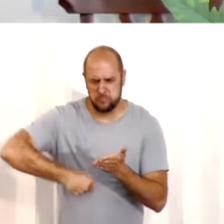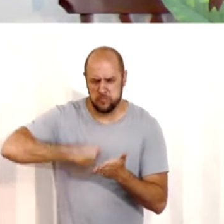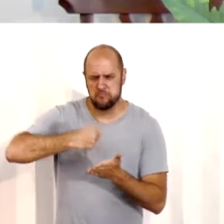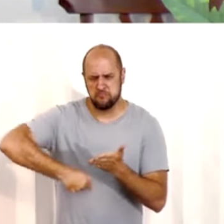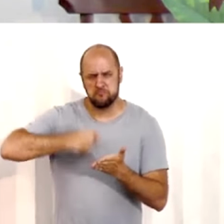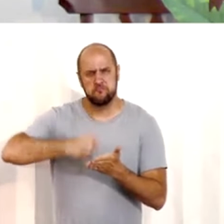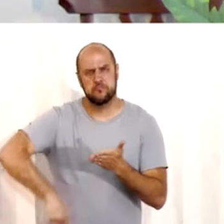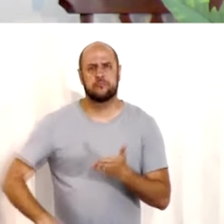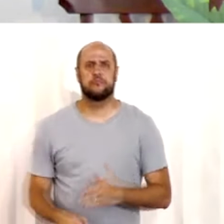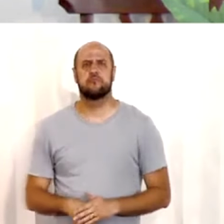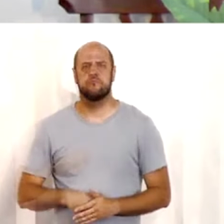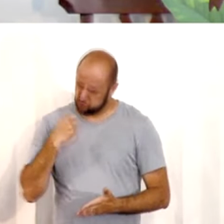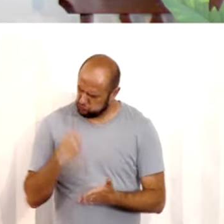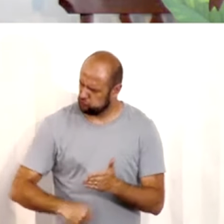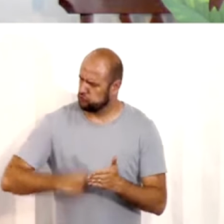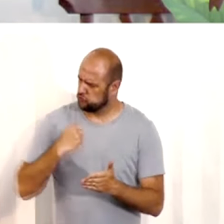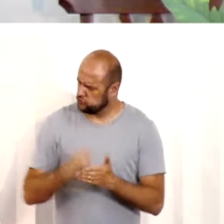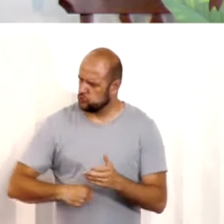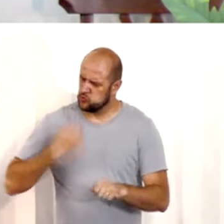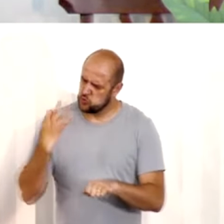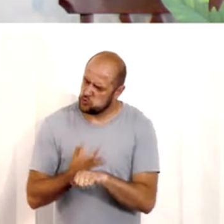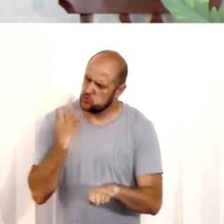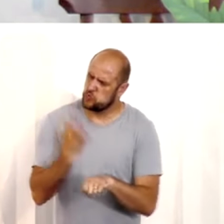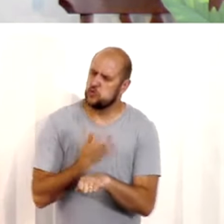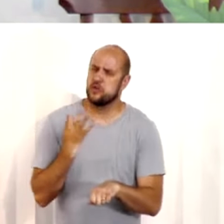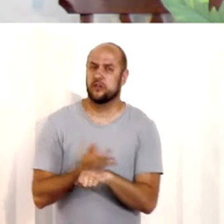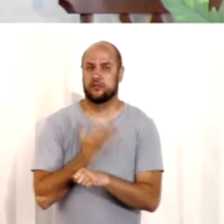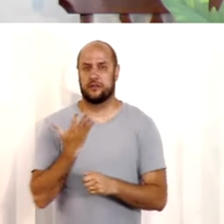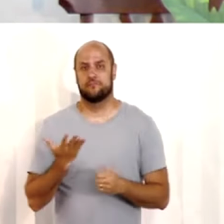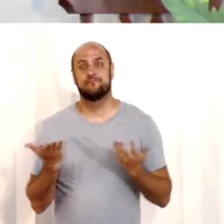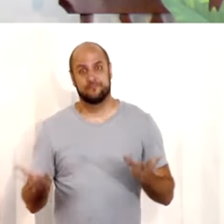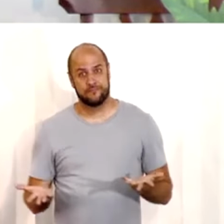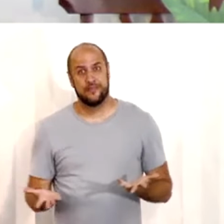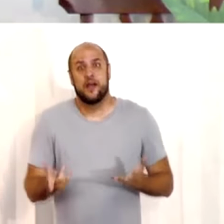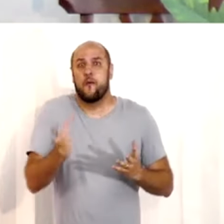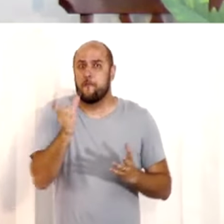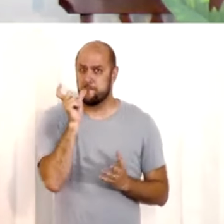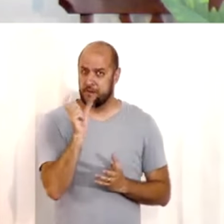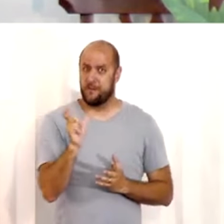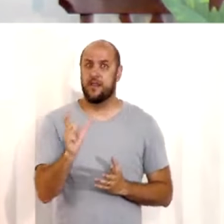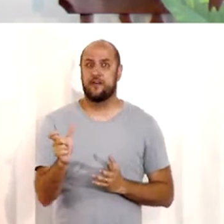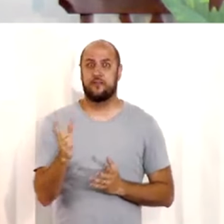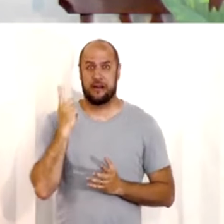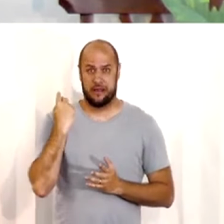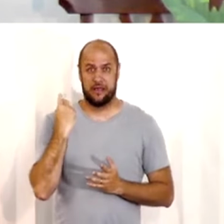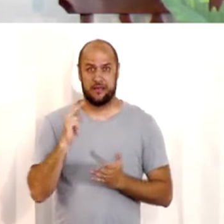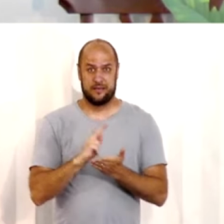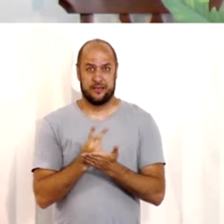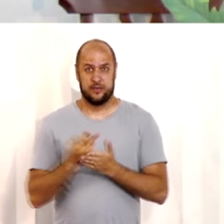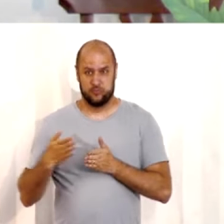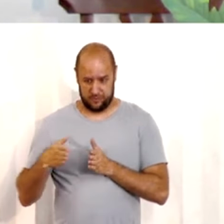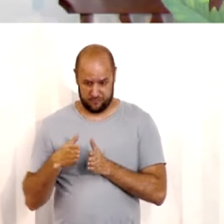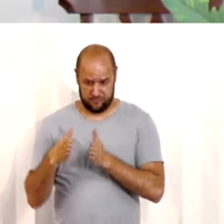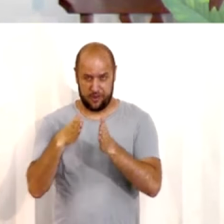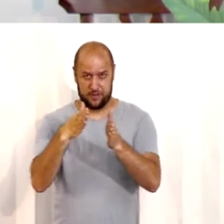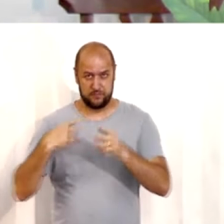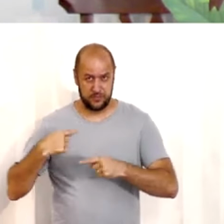Persevera, suporte essa caminhada. Não é à toa que a palavra original para carreira aqui no texto